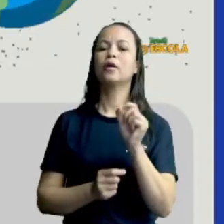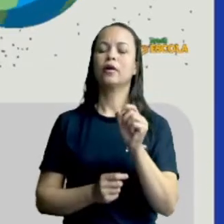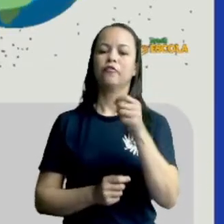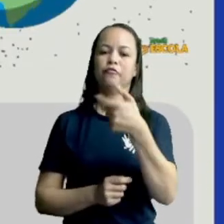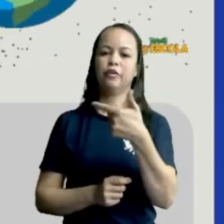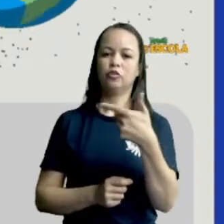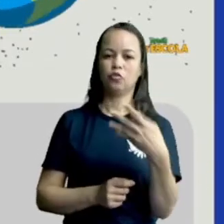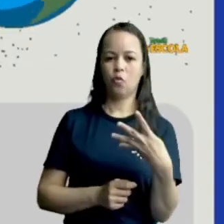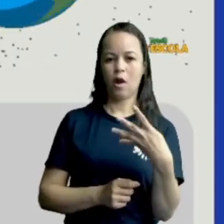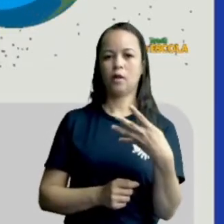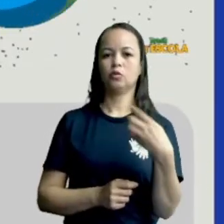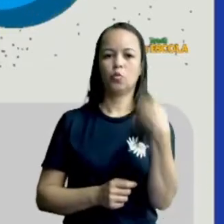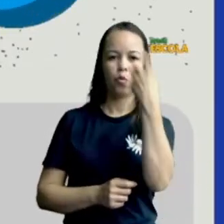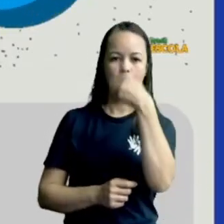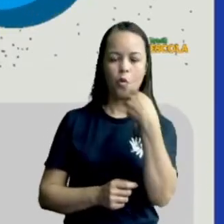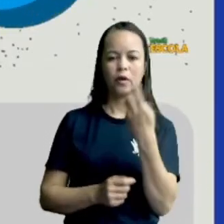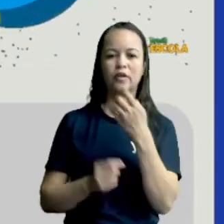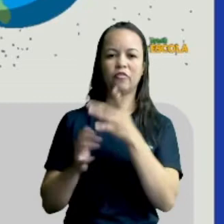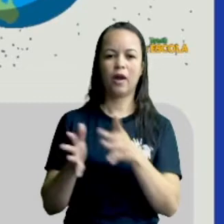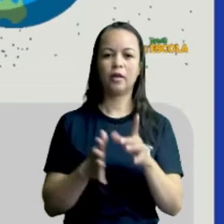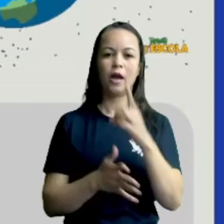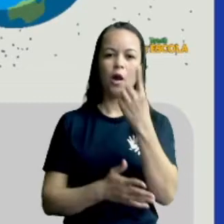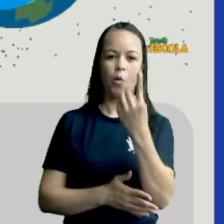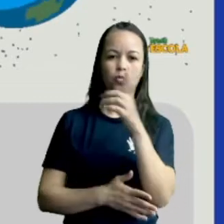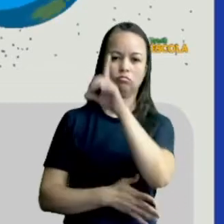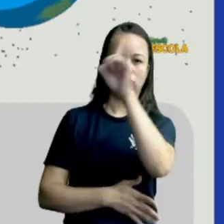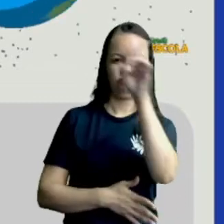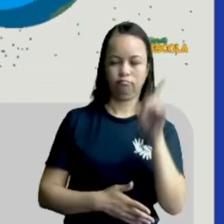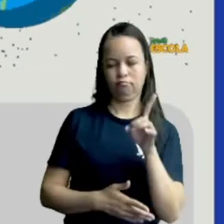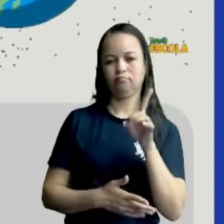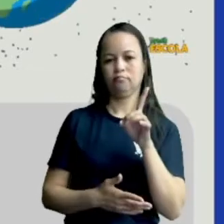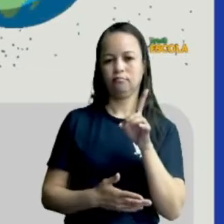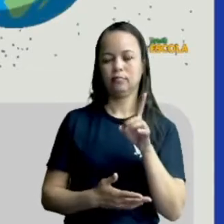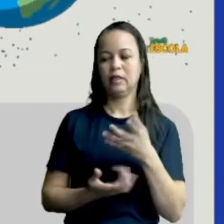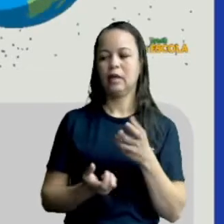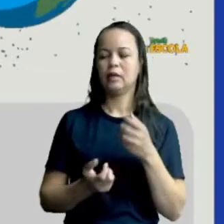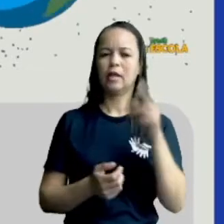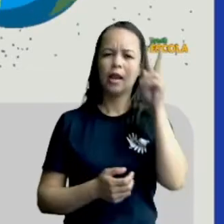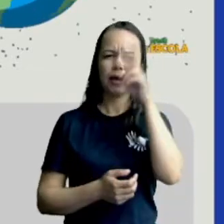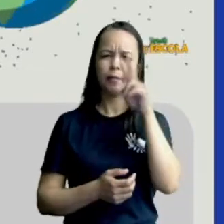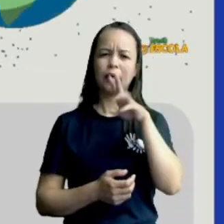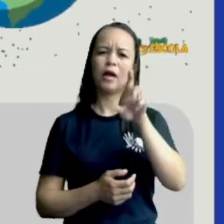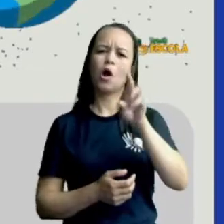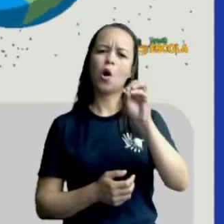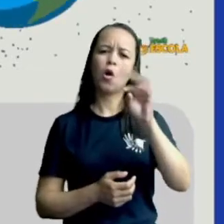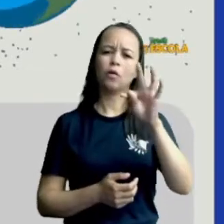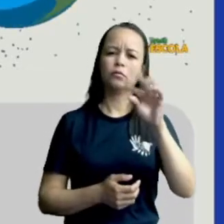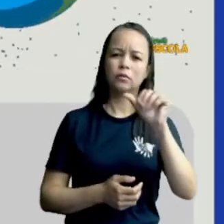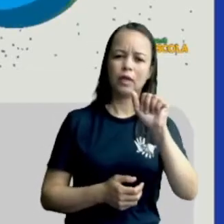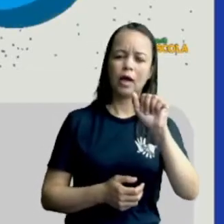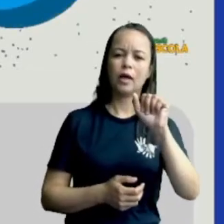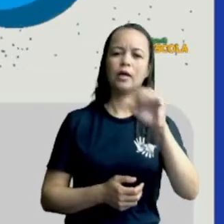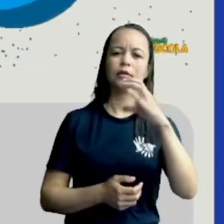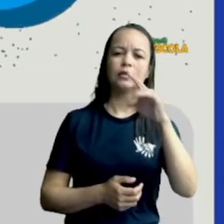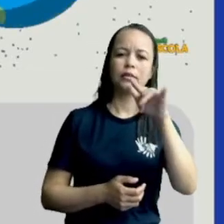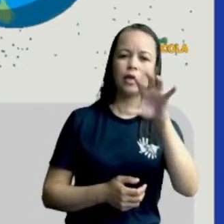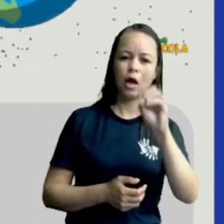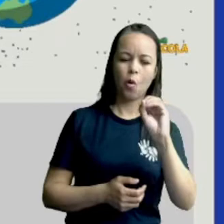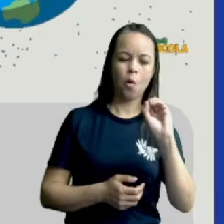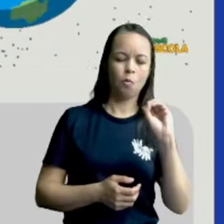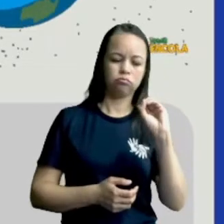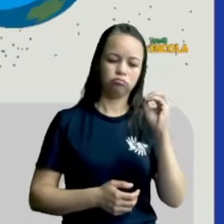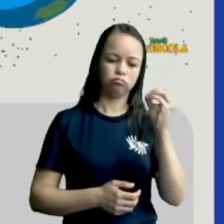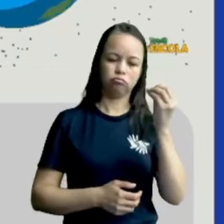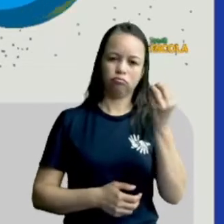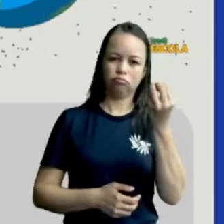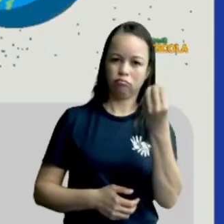um dia. Então, a gente precisa lembrar da questão da rotação, que é o movimento que a Terra realiza em torno do seu